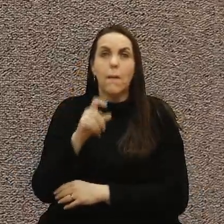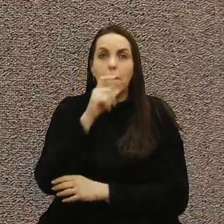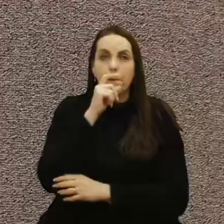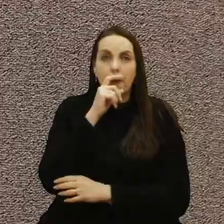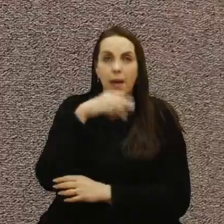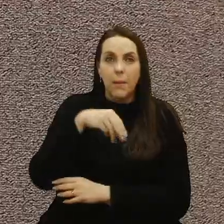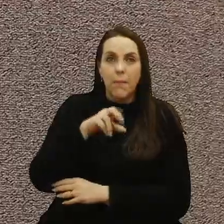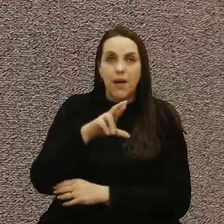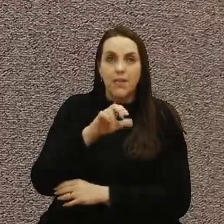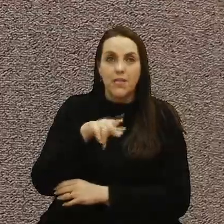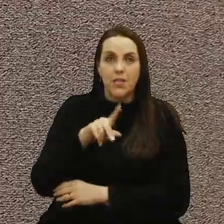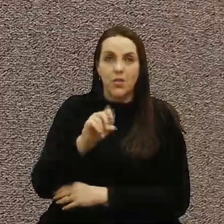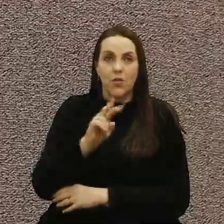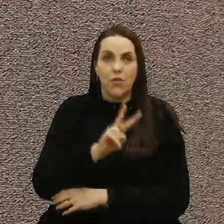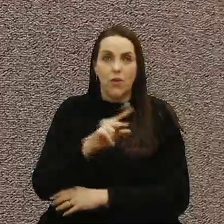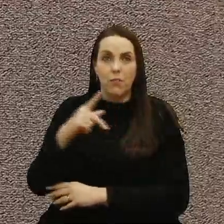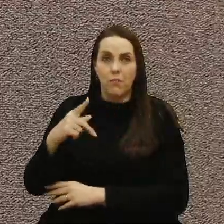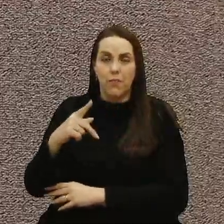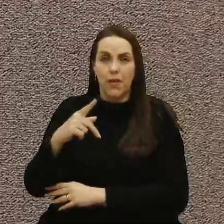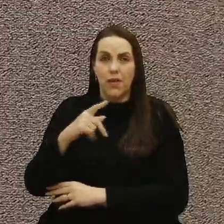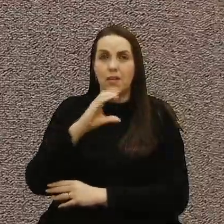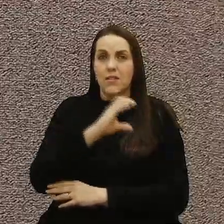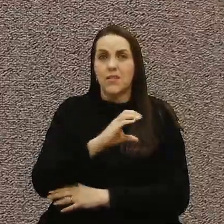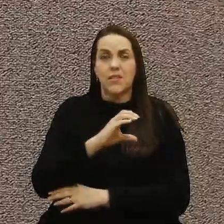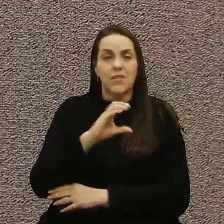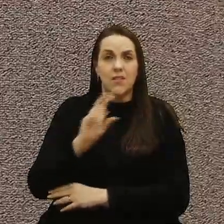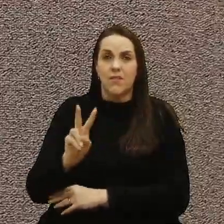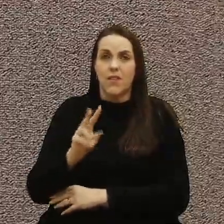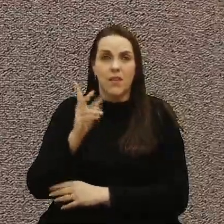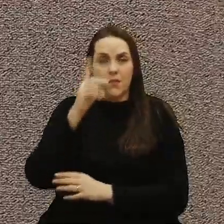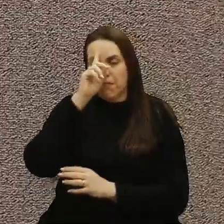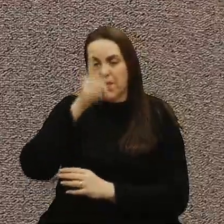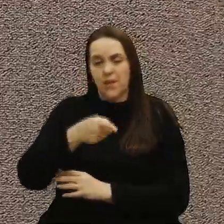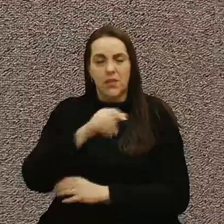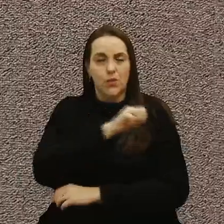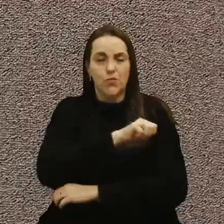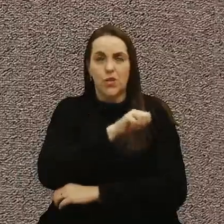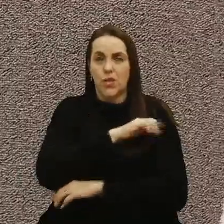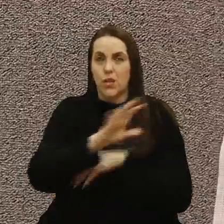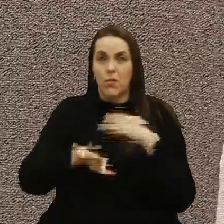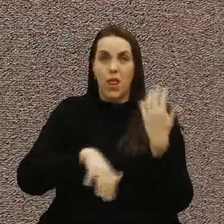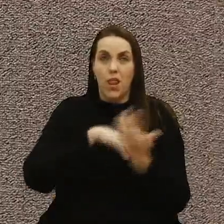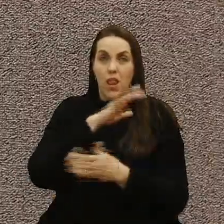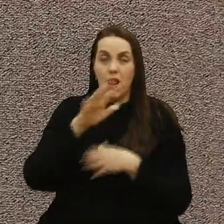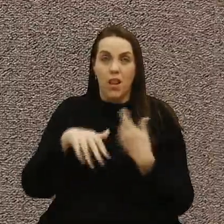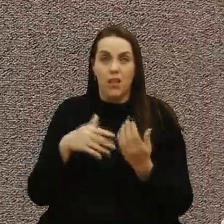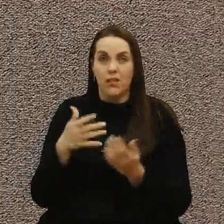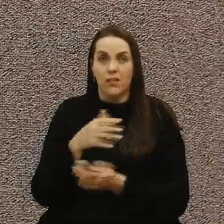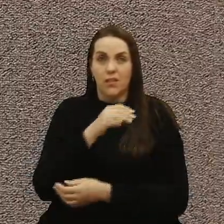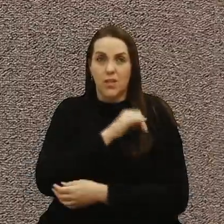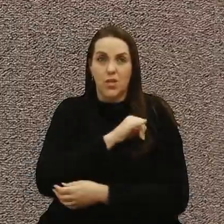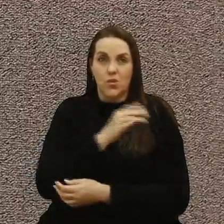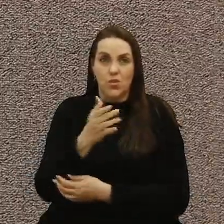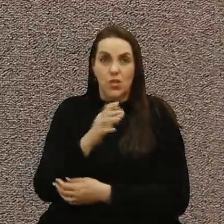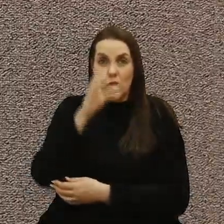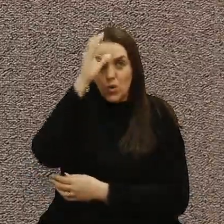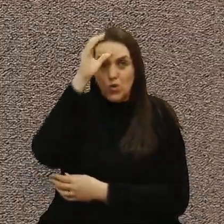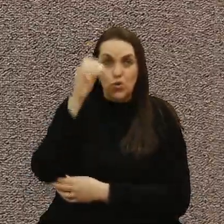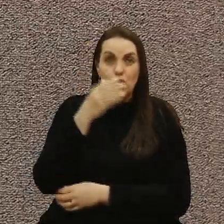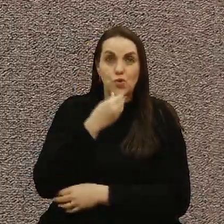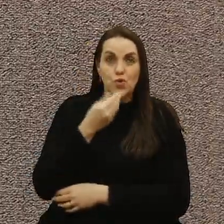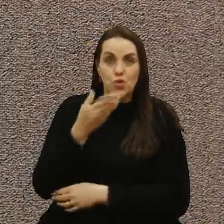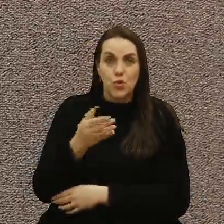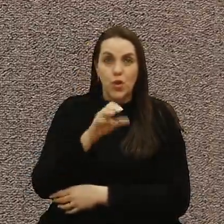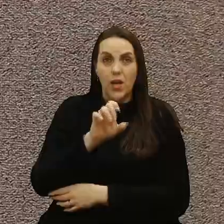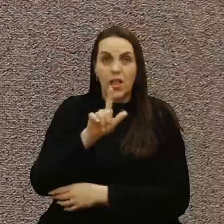líder do Comando Vermelho, que manda no Rio de Janeiro, capitão, que causa todo esse transtorno que a gente viu ontem, né? O tio dele, que era o